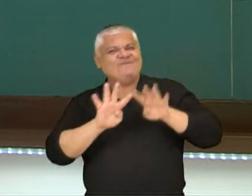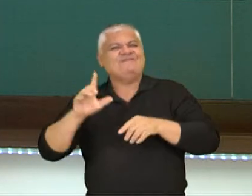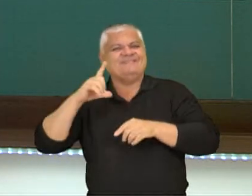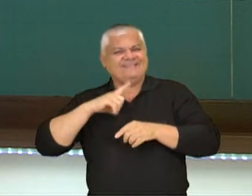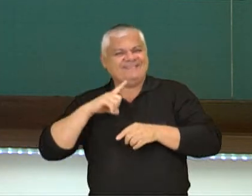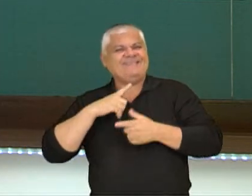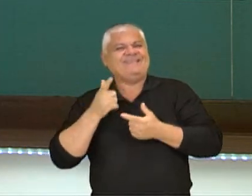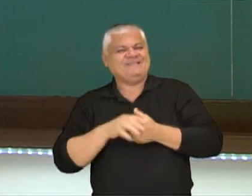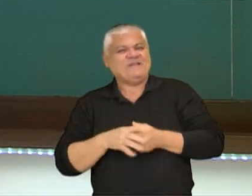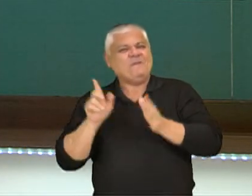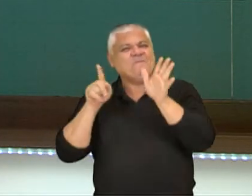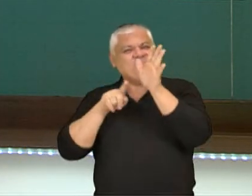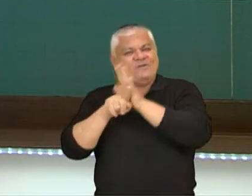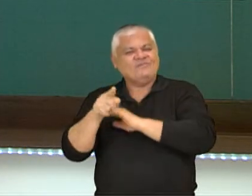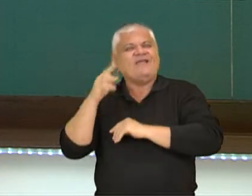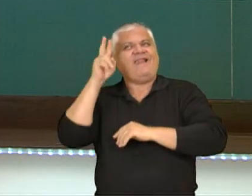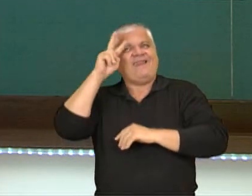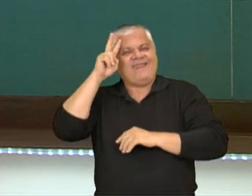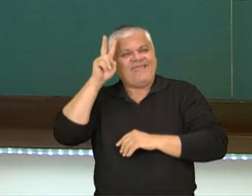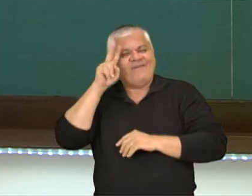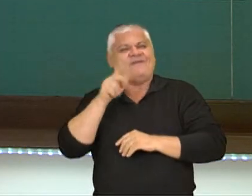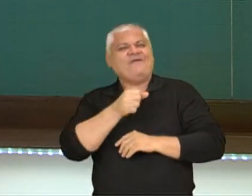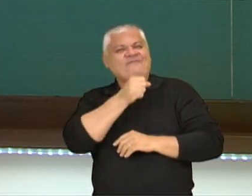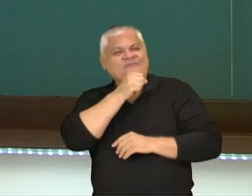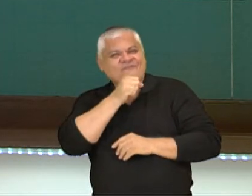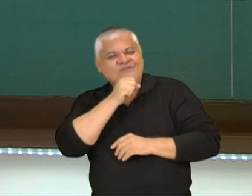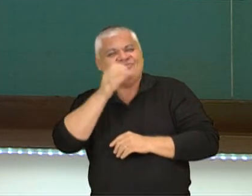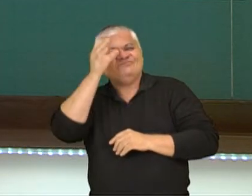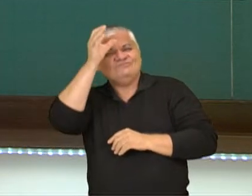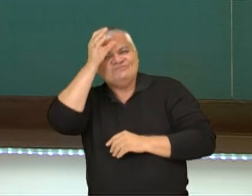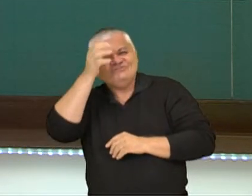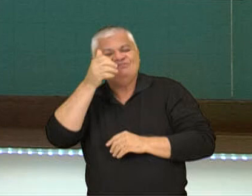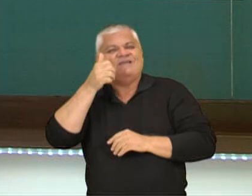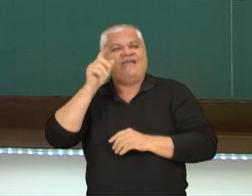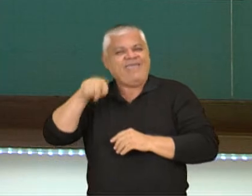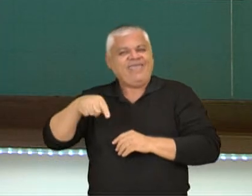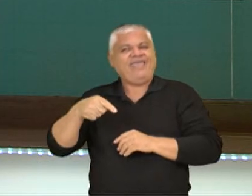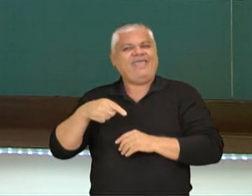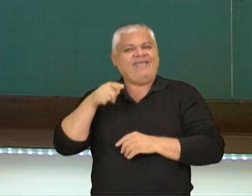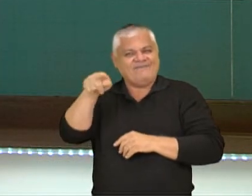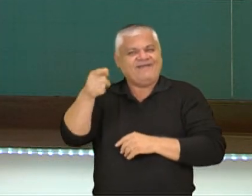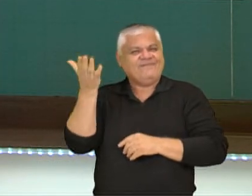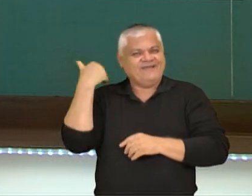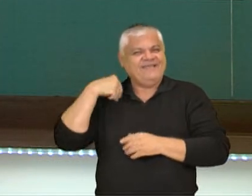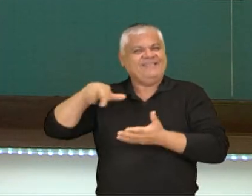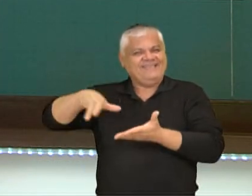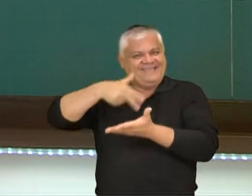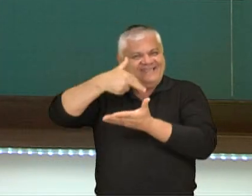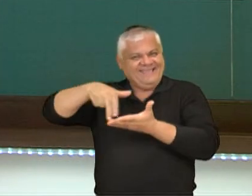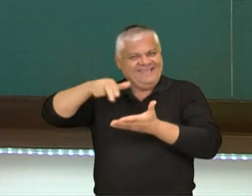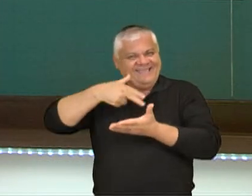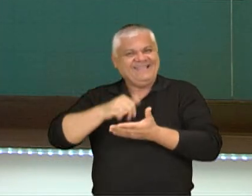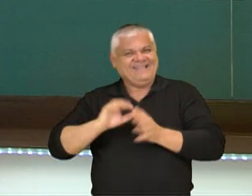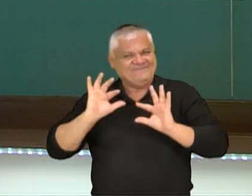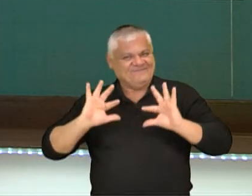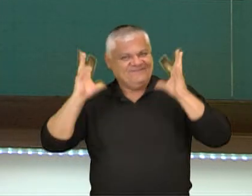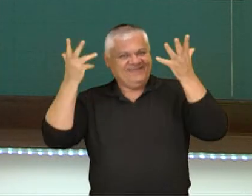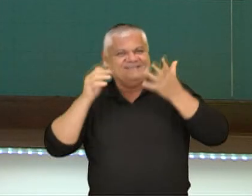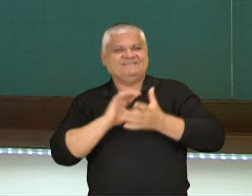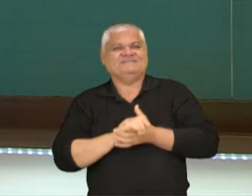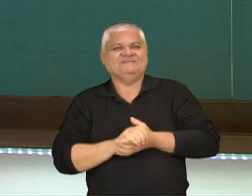Então, se vocês perguntarem, com certeza vão achar alguém da família que fazia esse tipo de passinho aí nas festinhas que